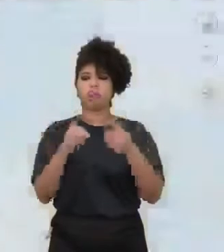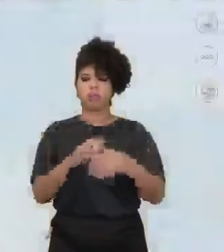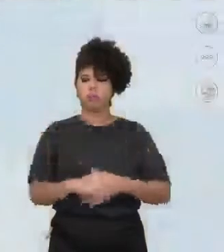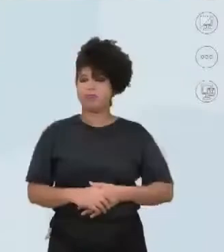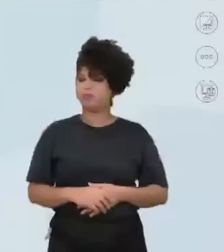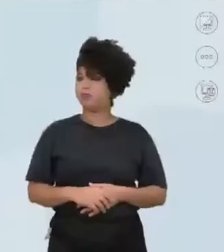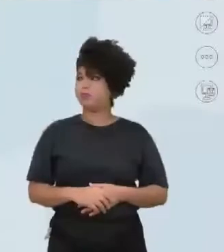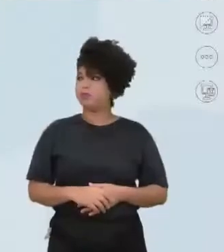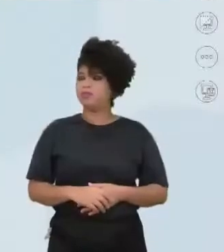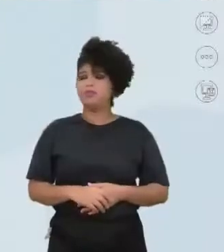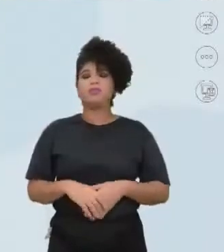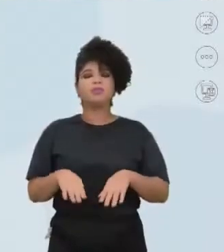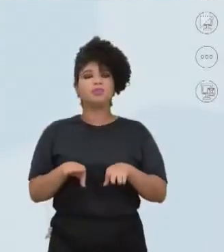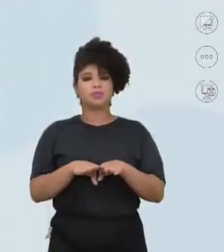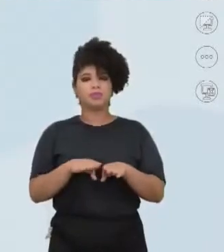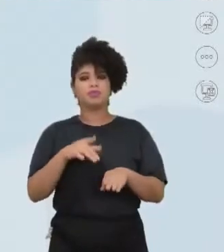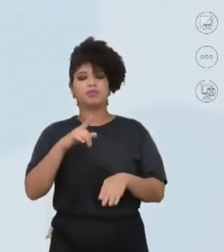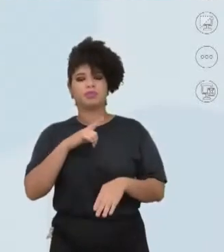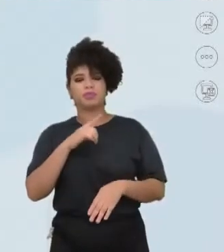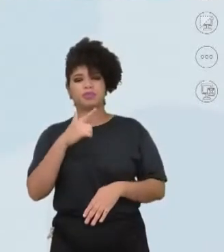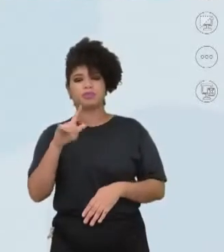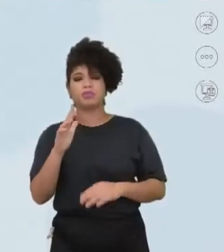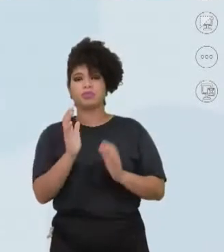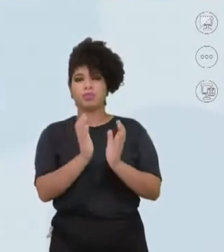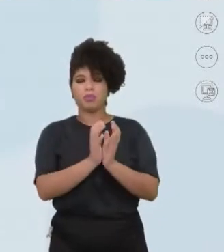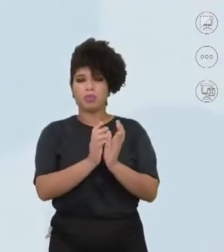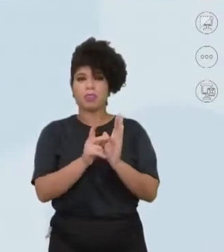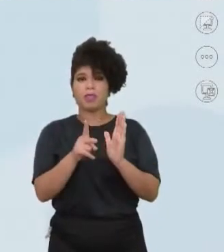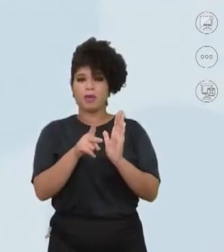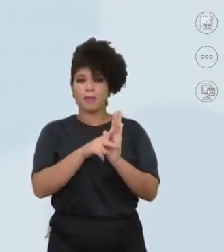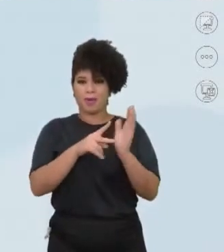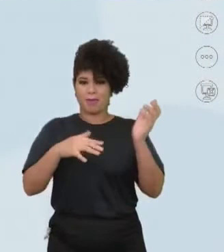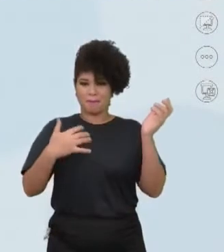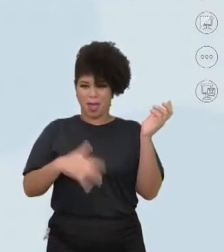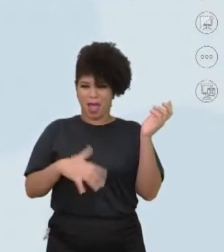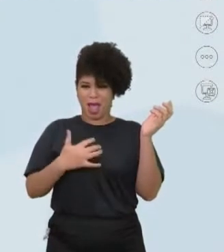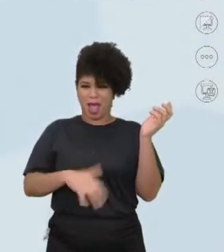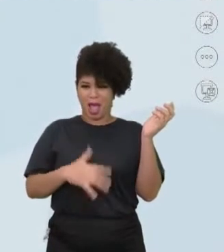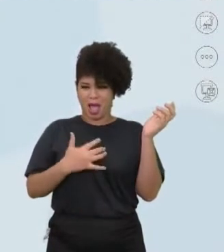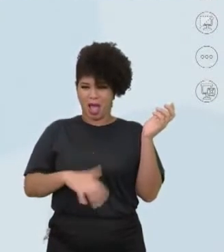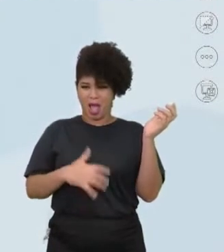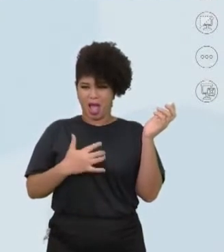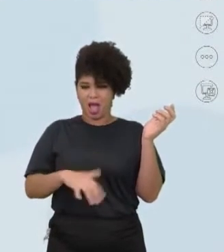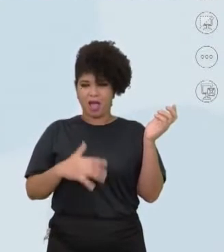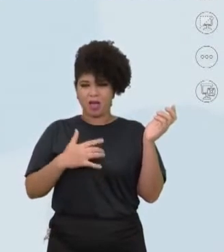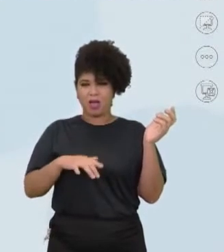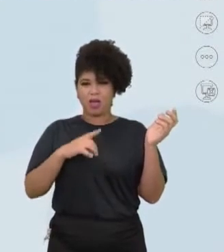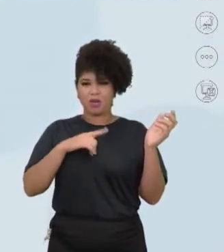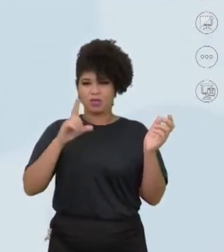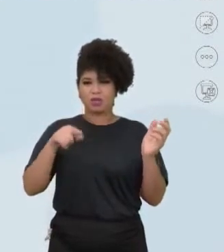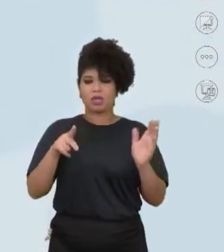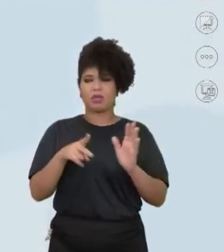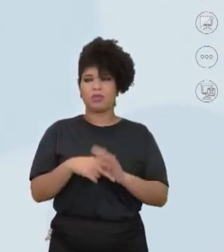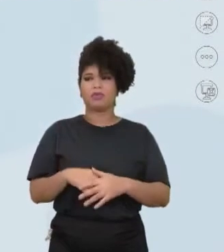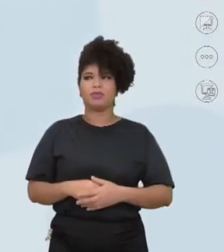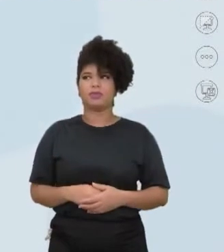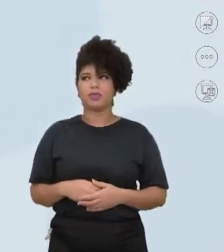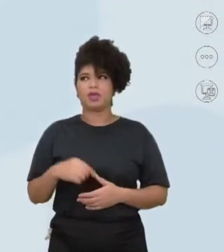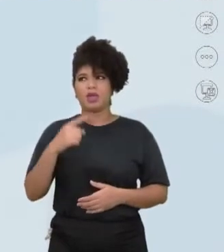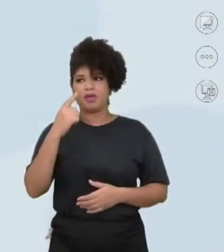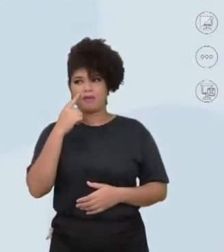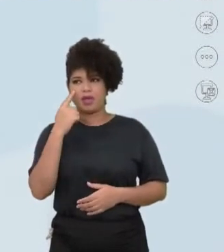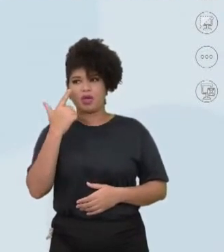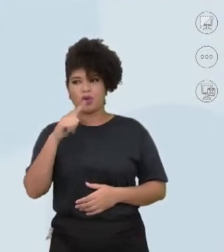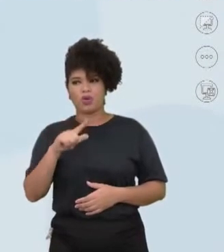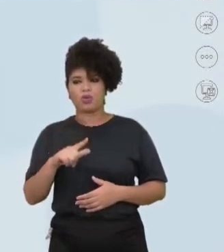de banda, que eles têm formação erudita, mas apesar de eles terem essa formação erudita e apesar deles tocarem